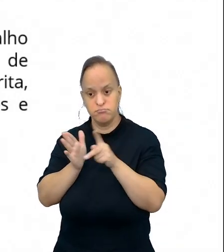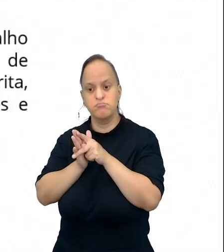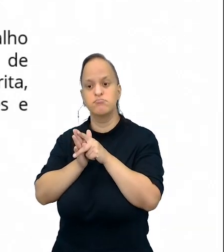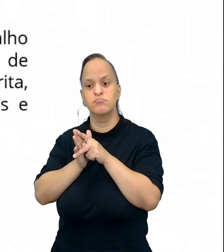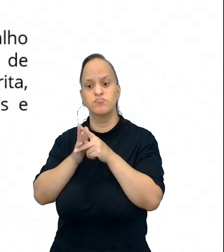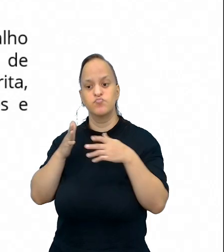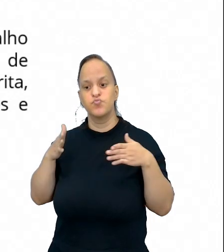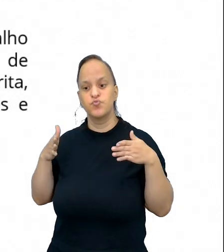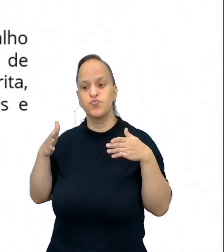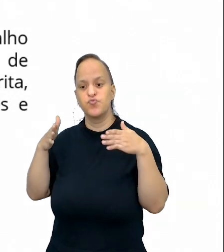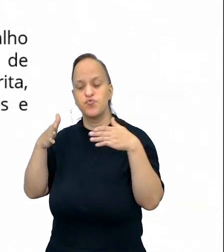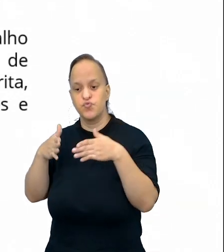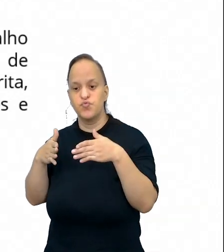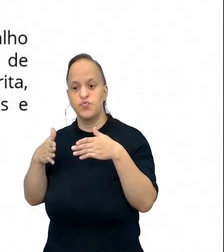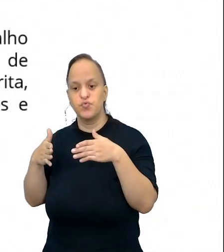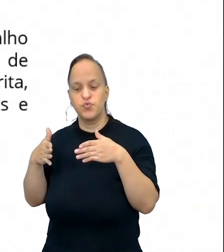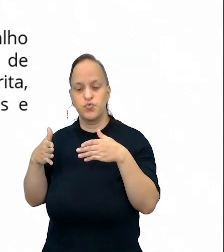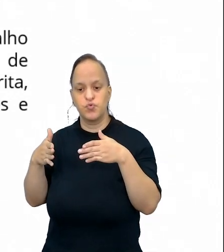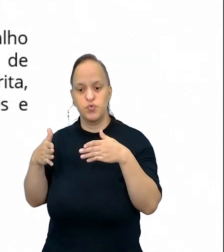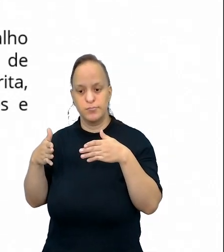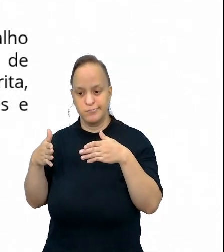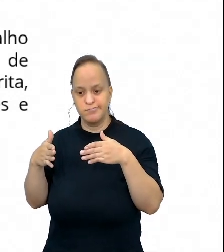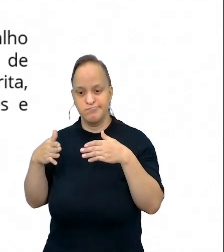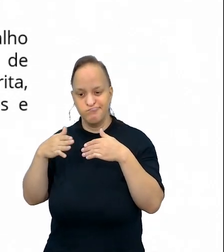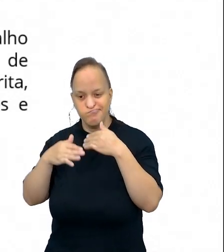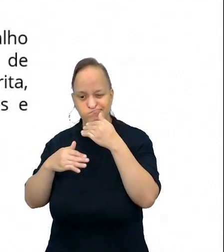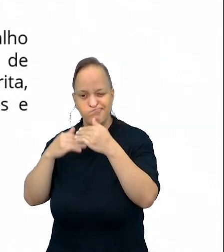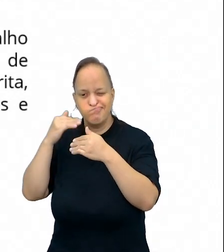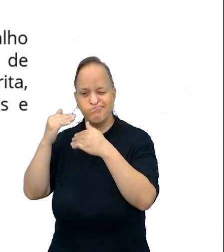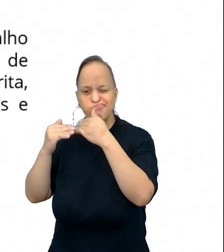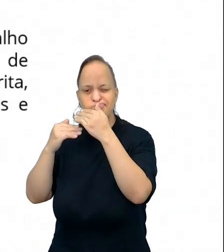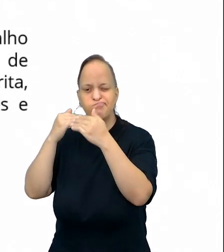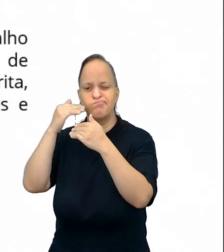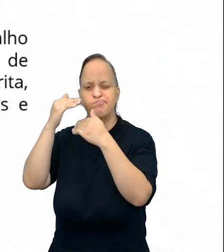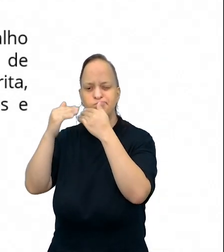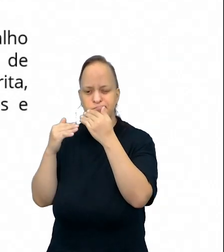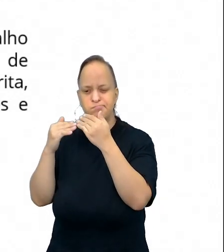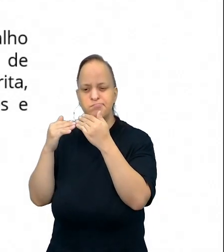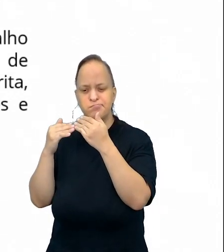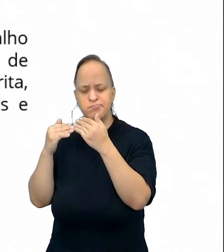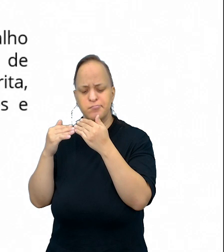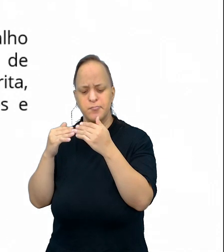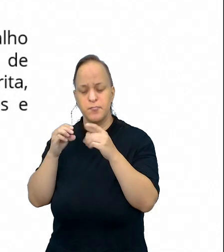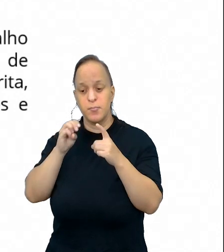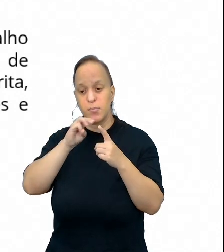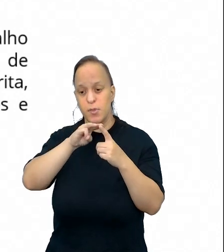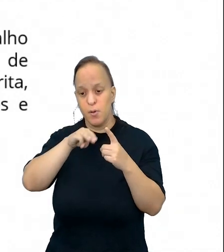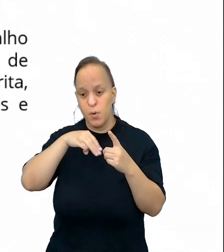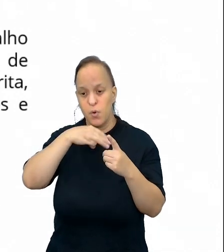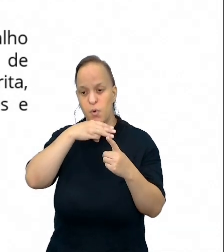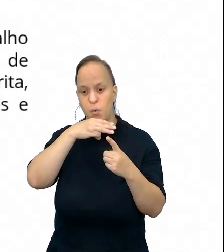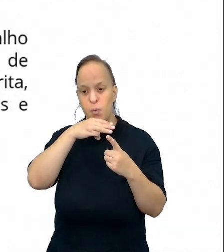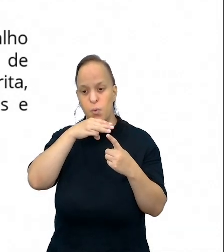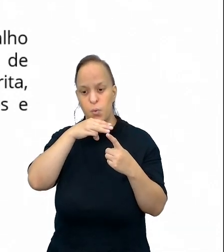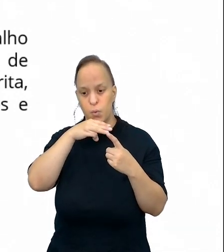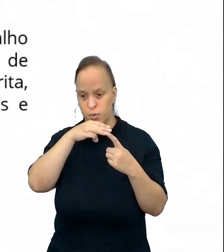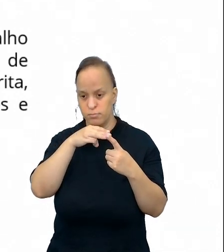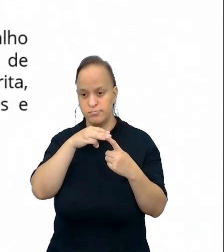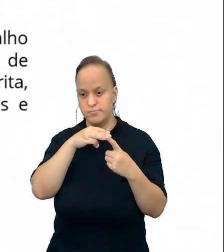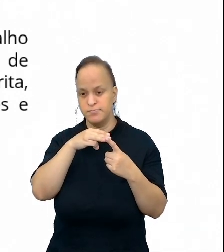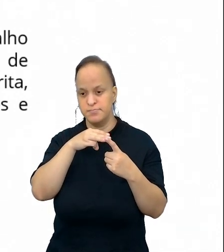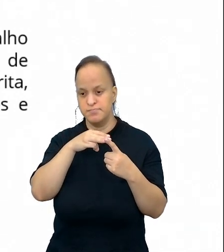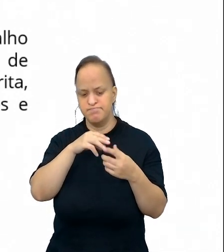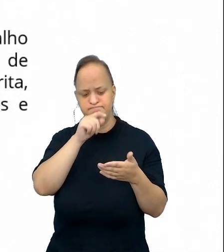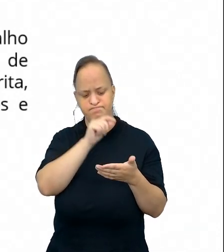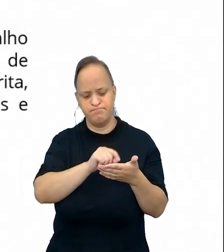serem retomadas com os estudantes. Analisem, então, a possibilidade das metodologias aqui sugeridas, né, para a prática de